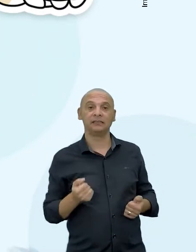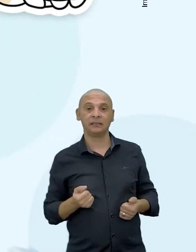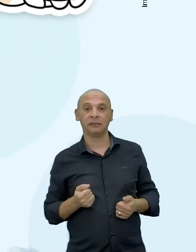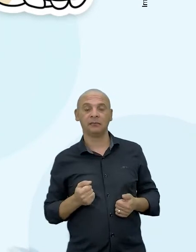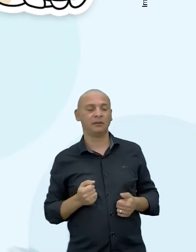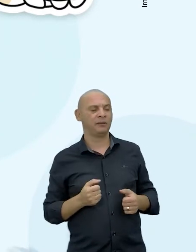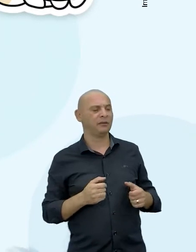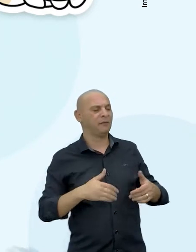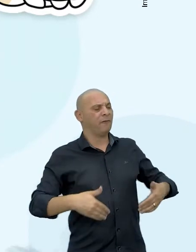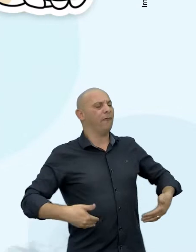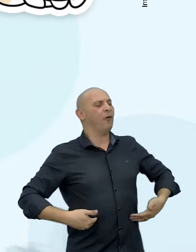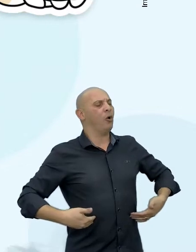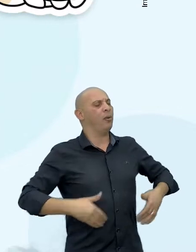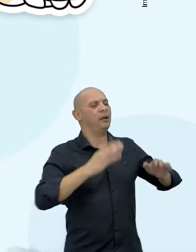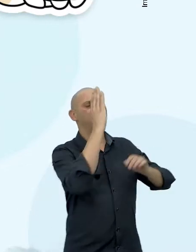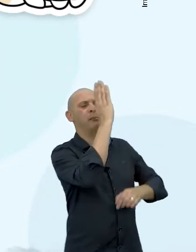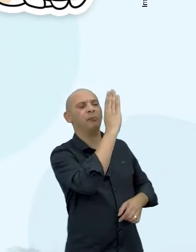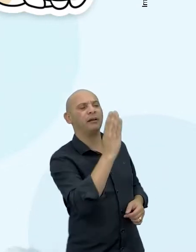quero levantar dados